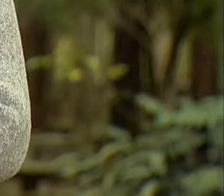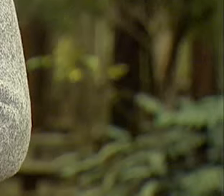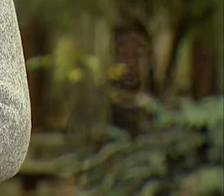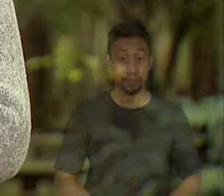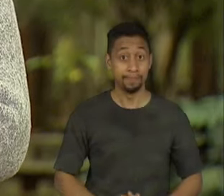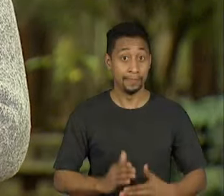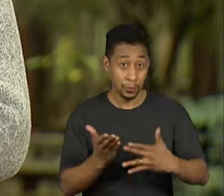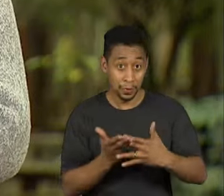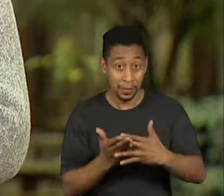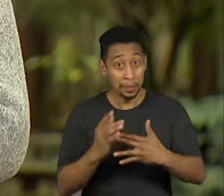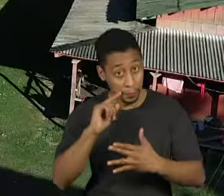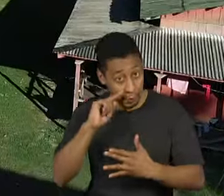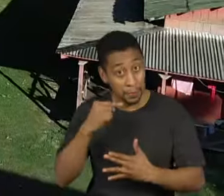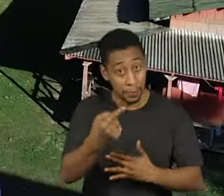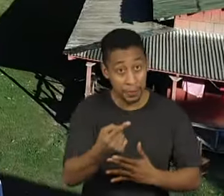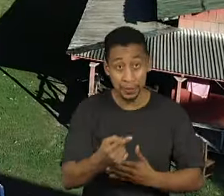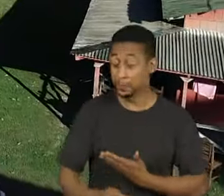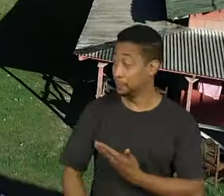E veja a seguir.